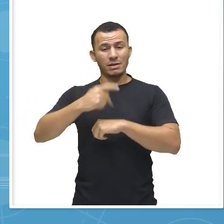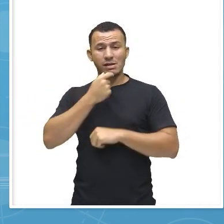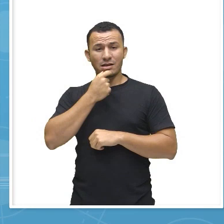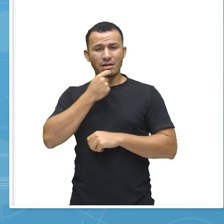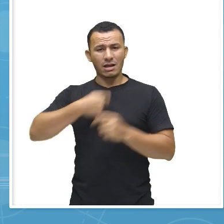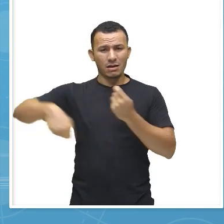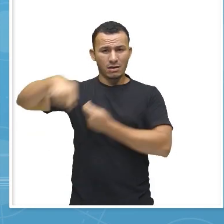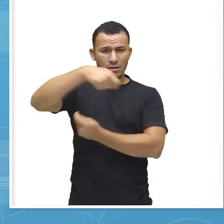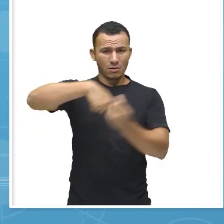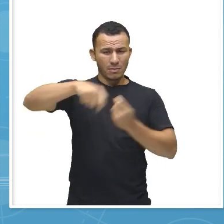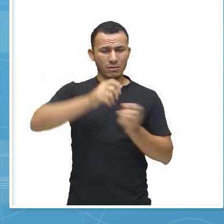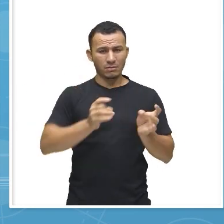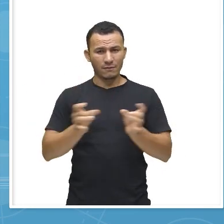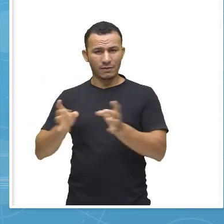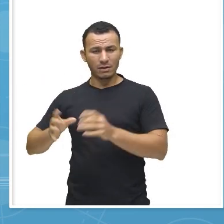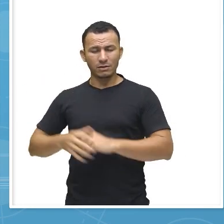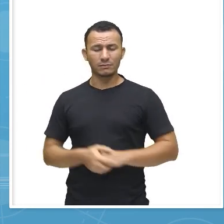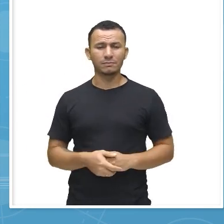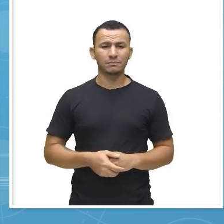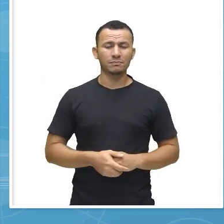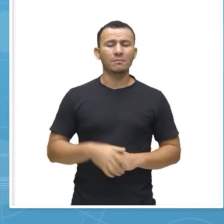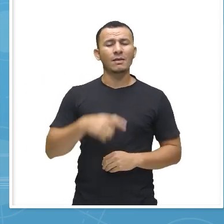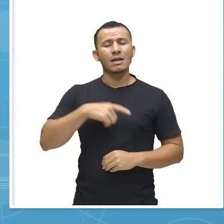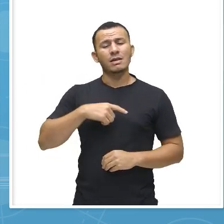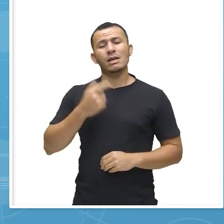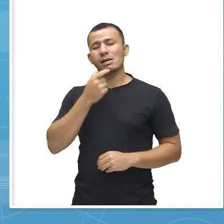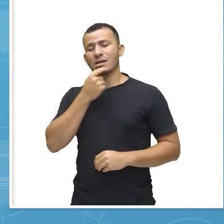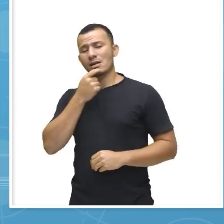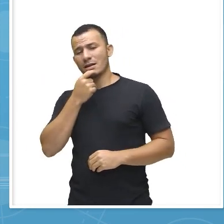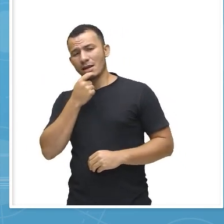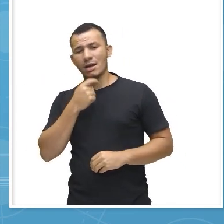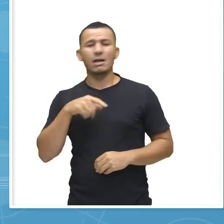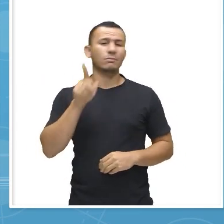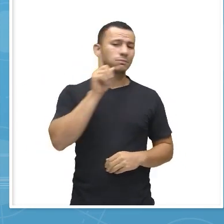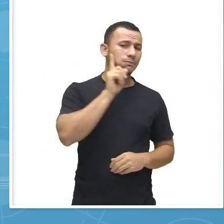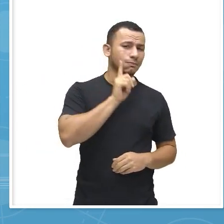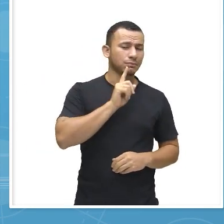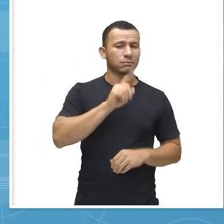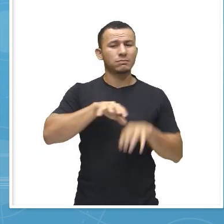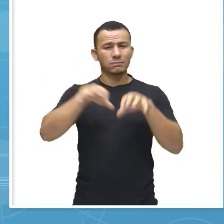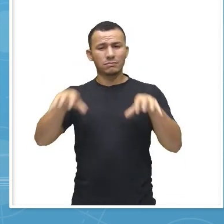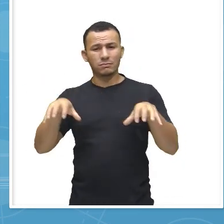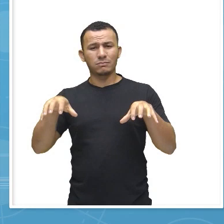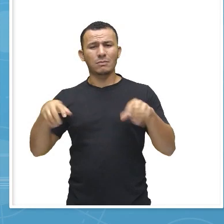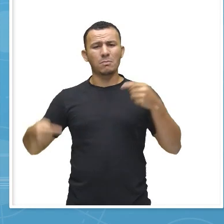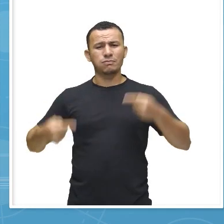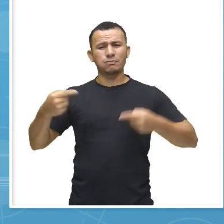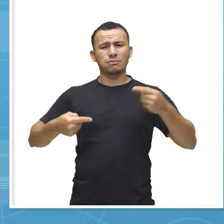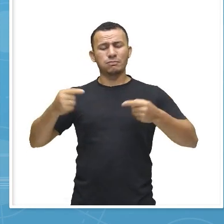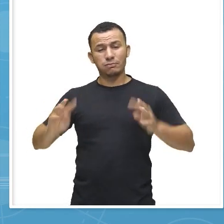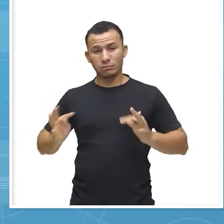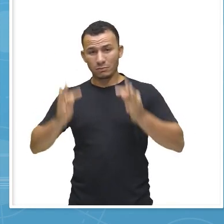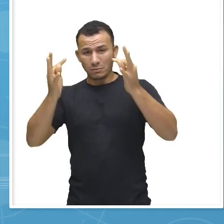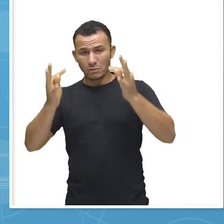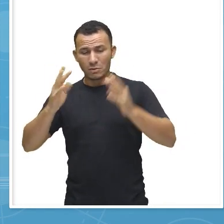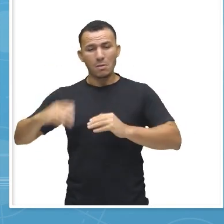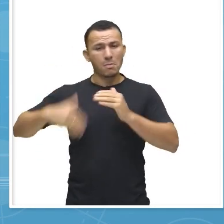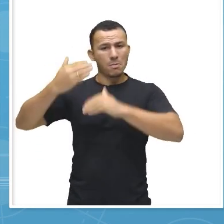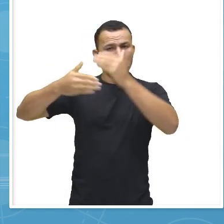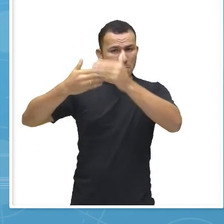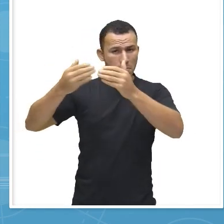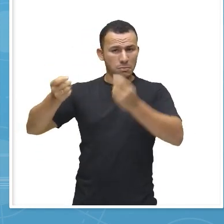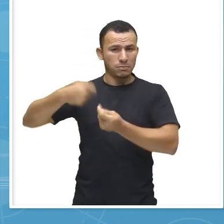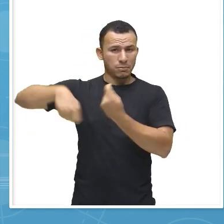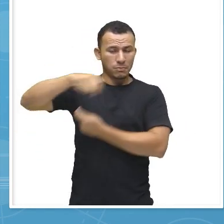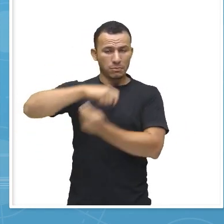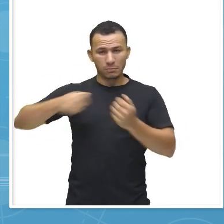comércio. B. Concorrência tecnológica entre ingleses e americanos que estimulou o desenvolvimento econômico. Olha